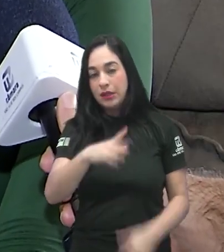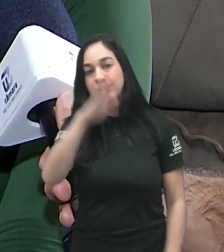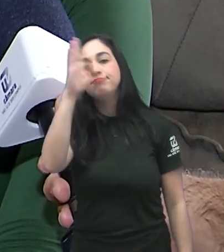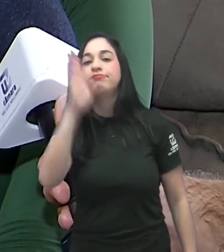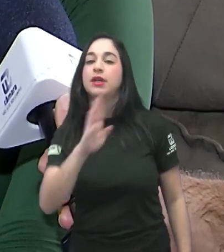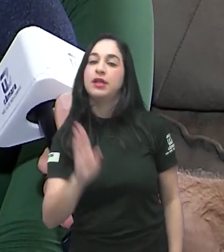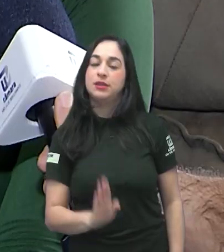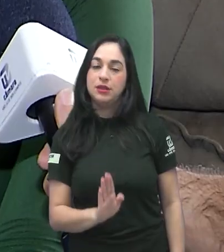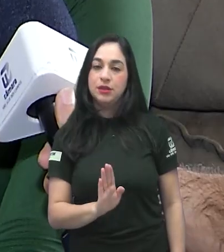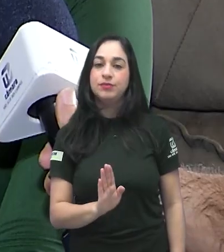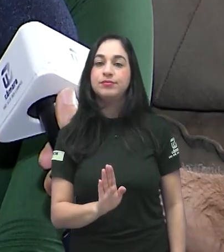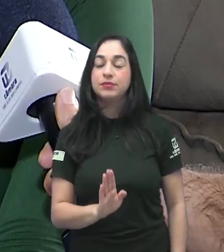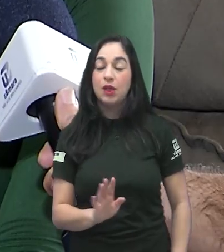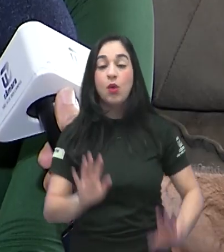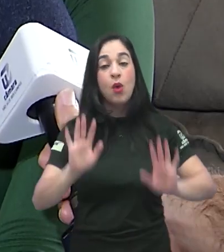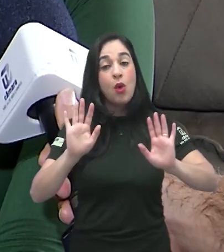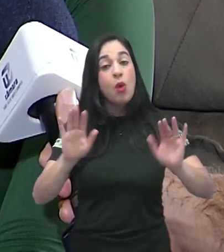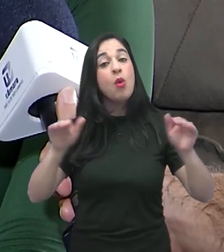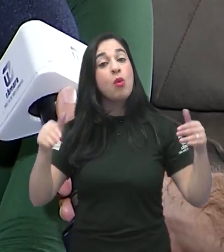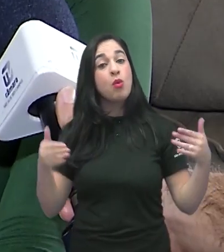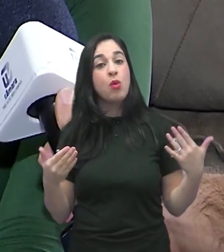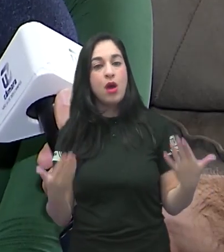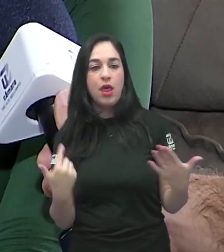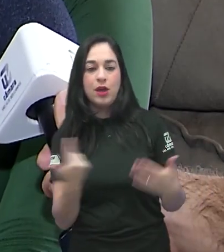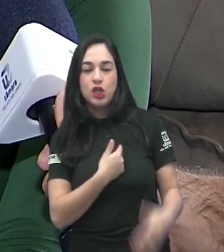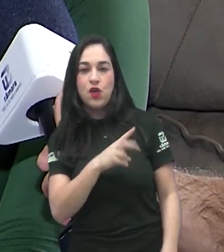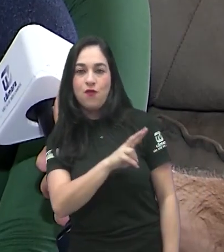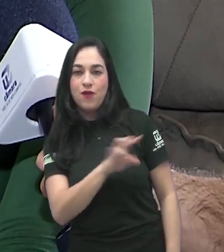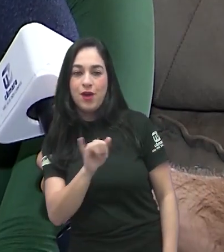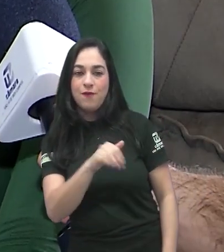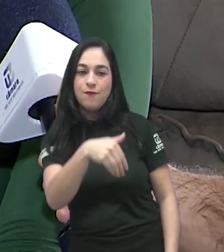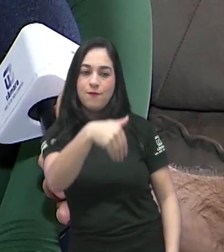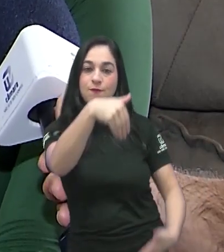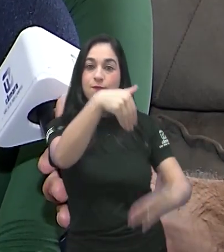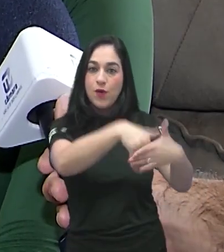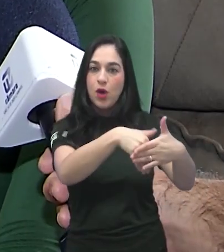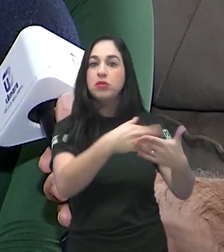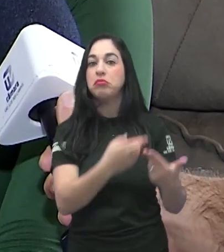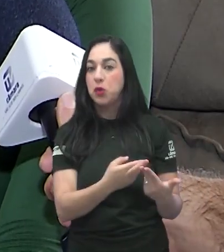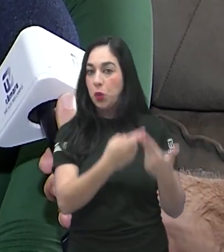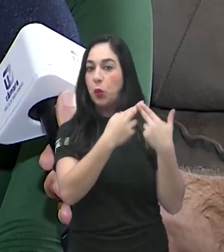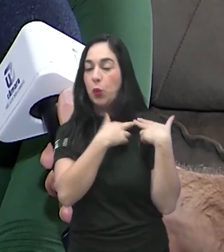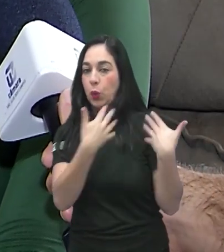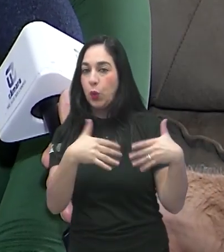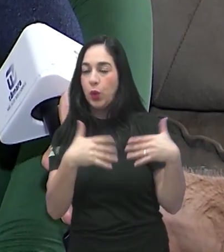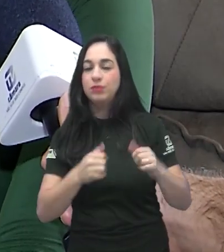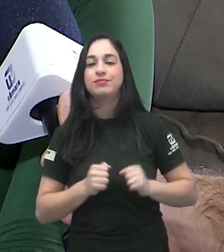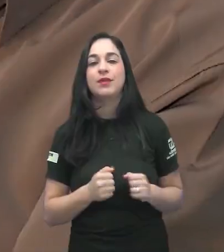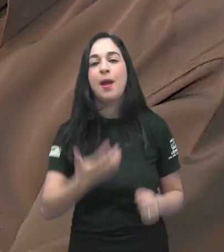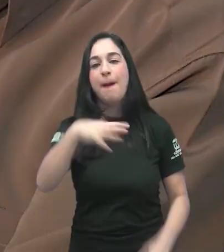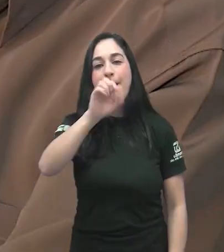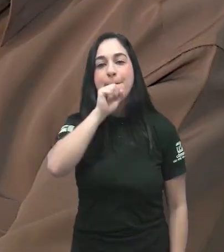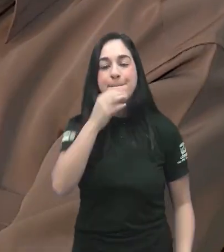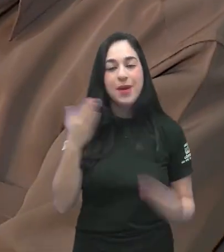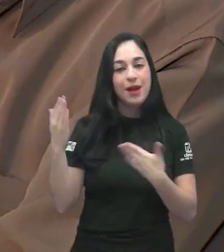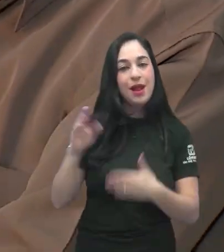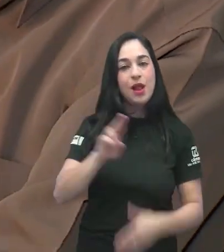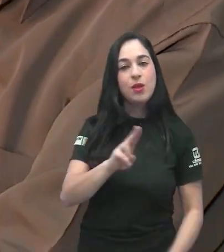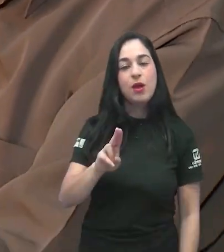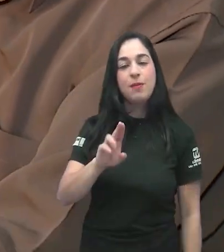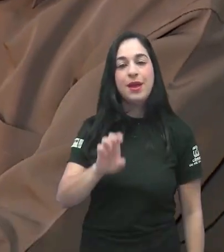da população brasileira, e eu acho que a partir do momento que a gente vai na urna é uma responsabilidade. O